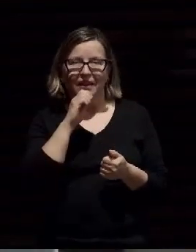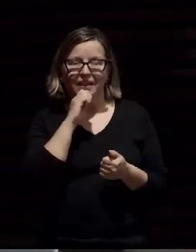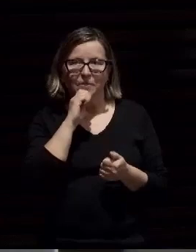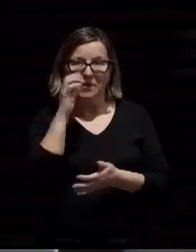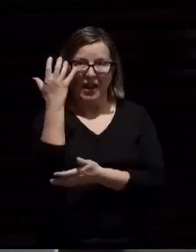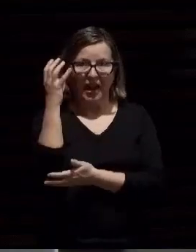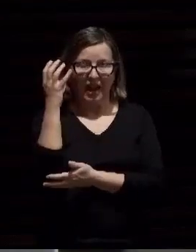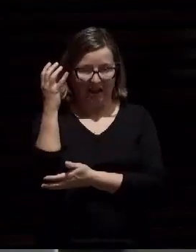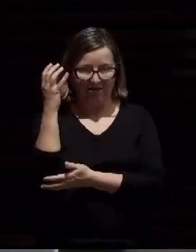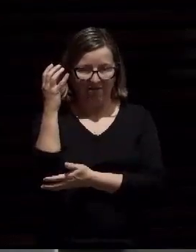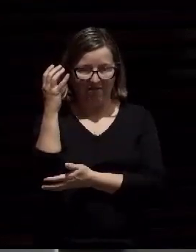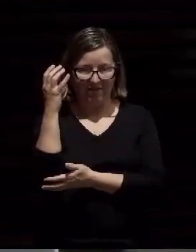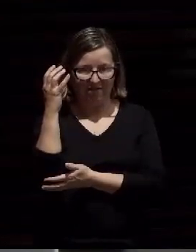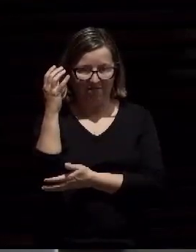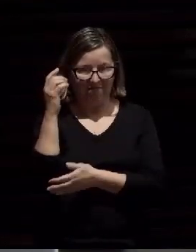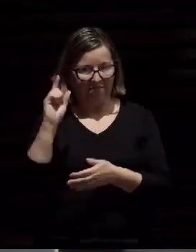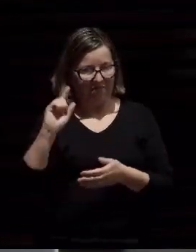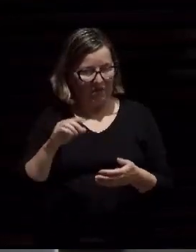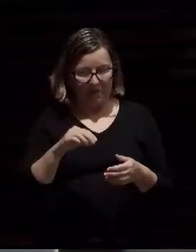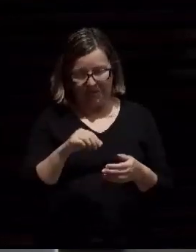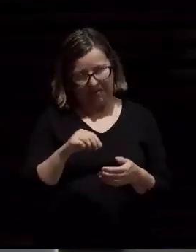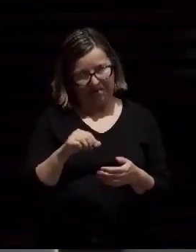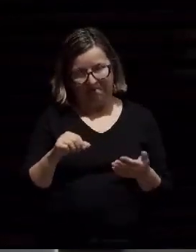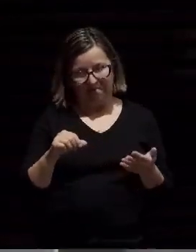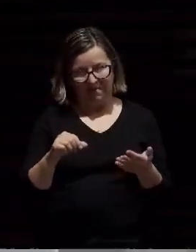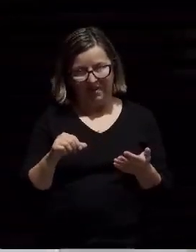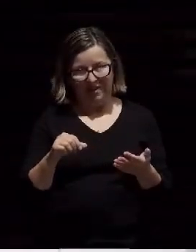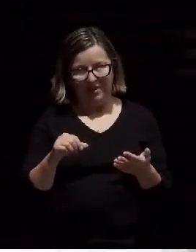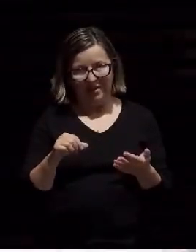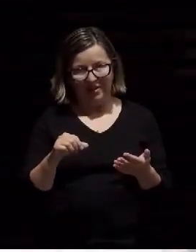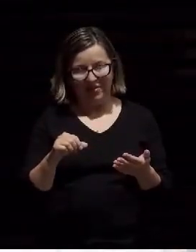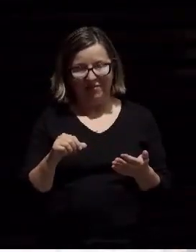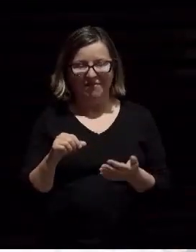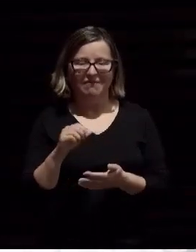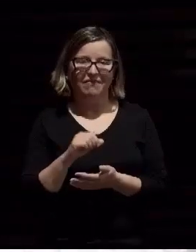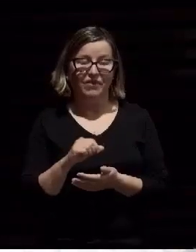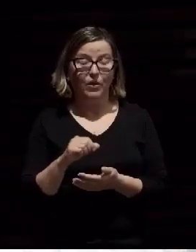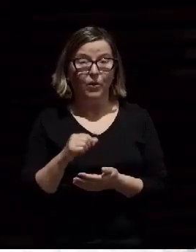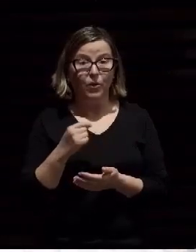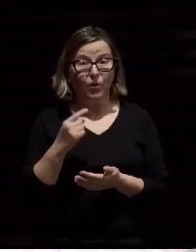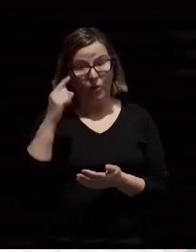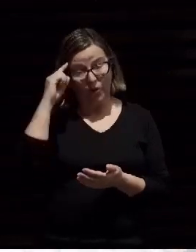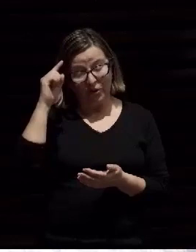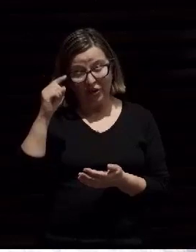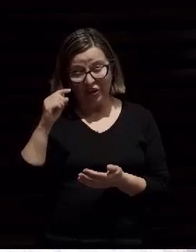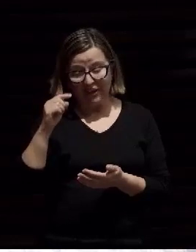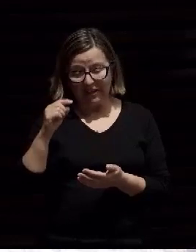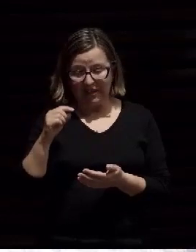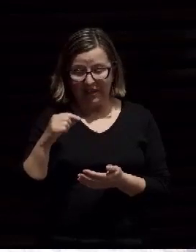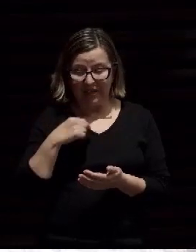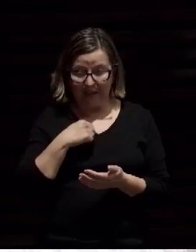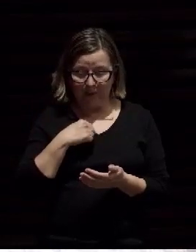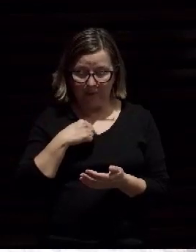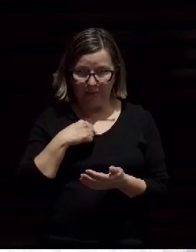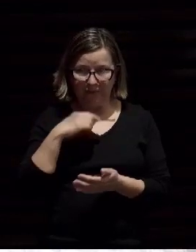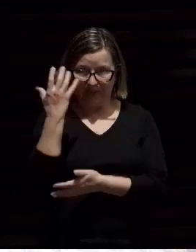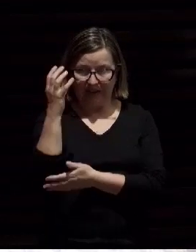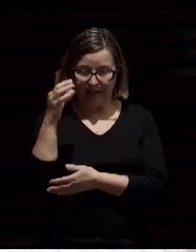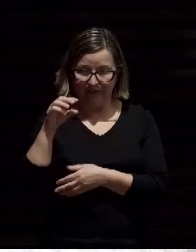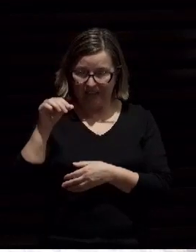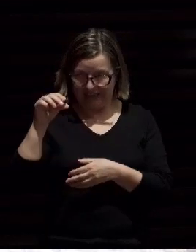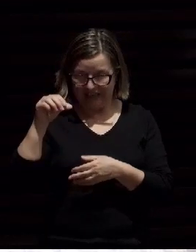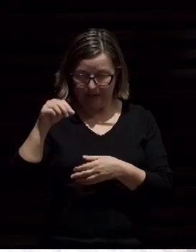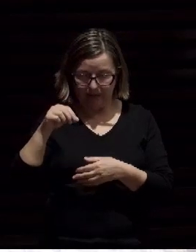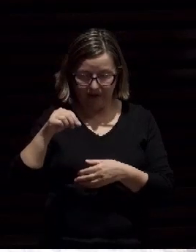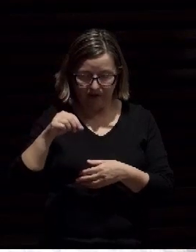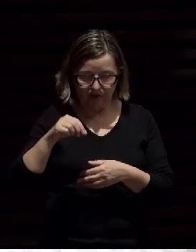No dia que eu plantei uma árvore, eu pus o pé em cima daquela semente lá no solo e disse, eu